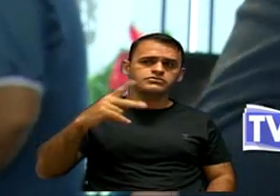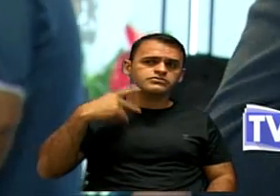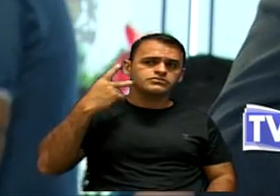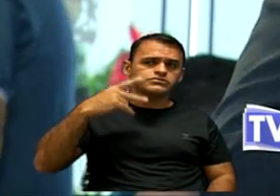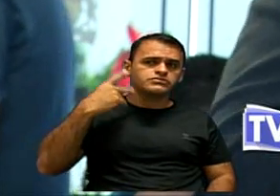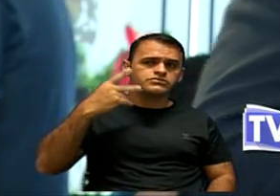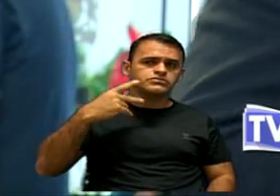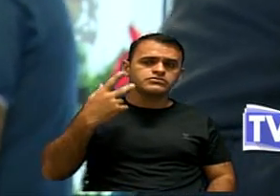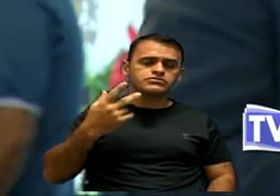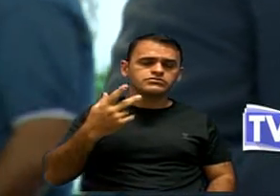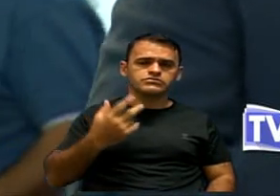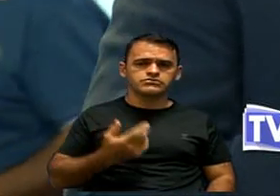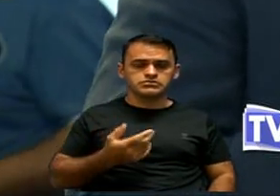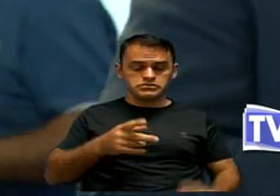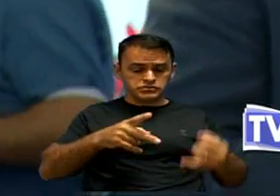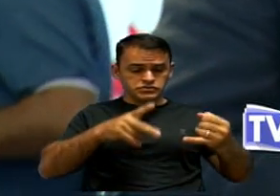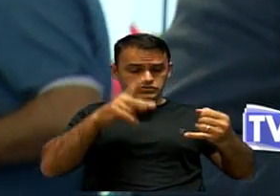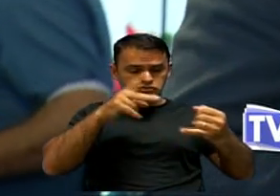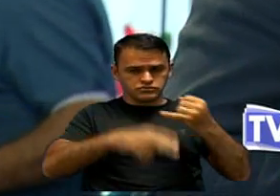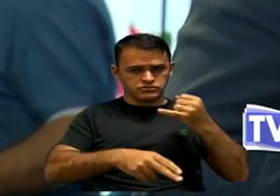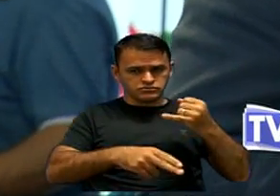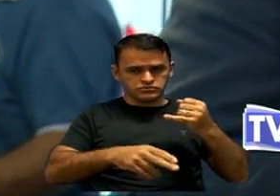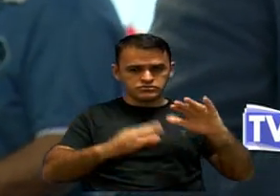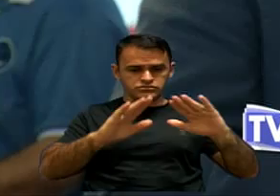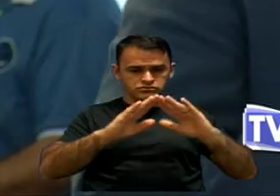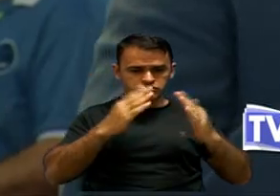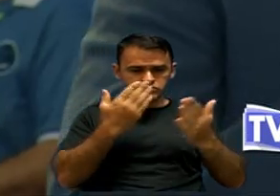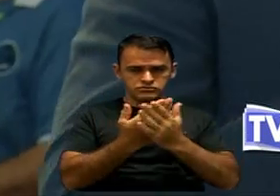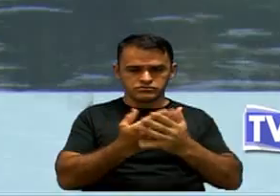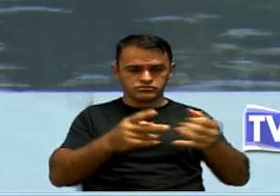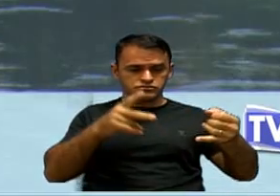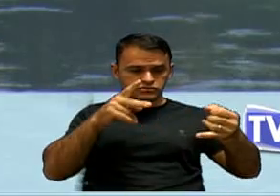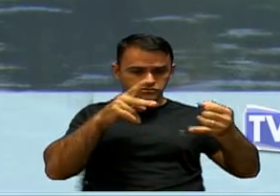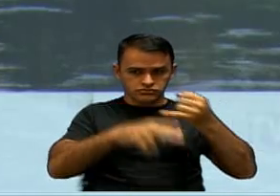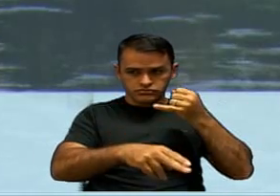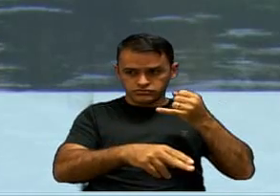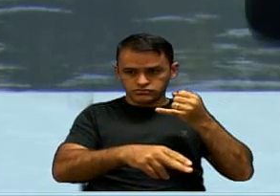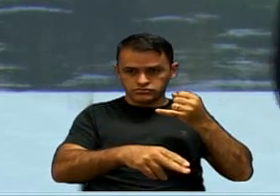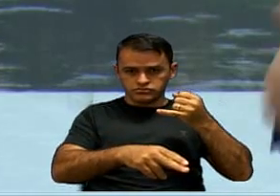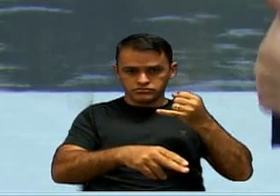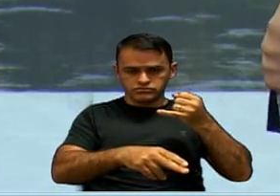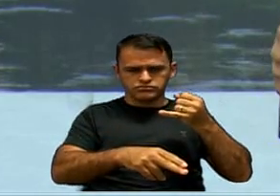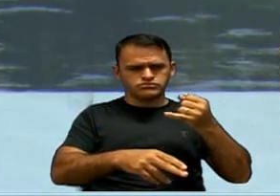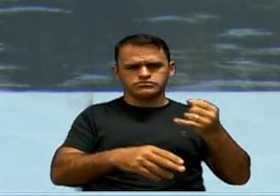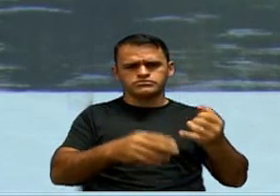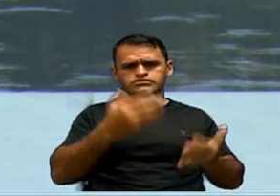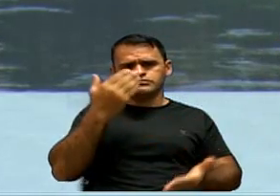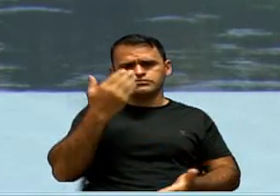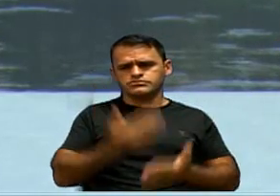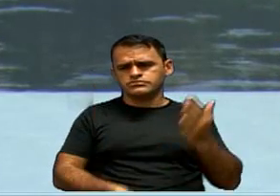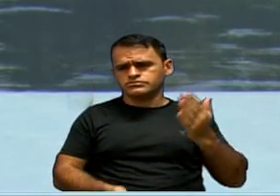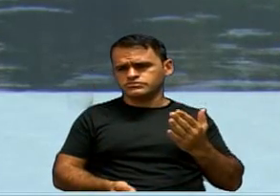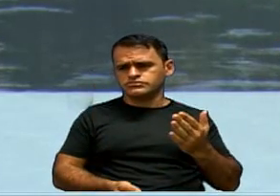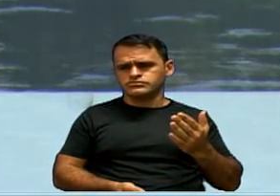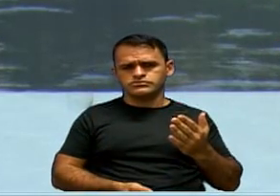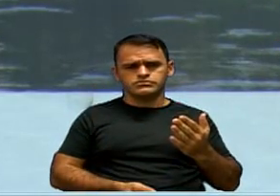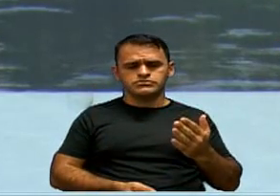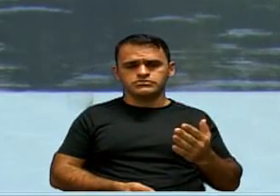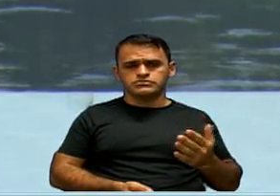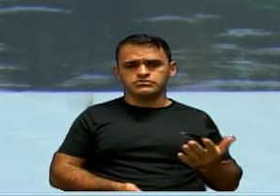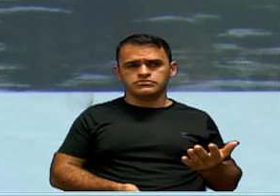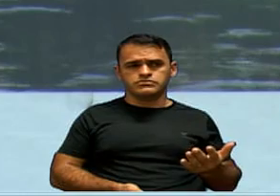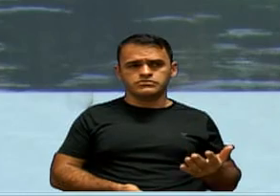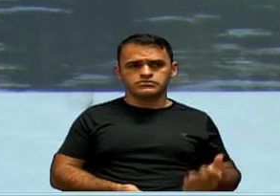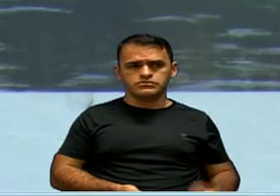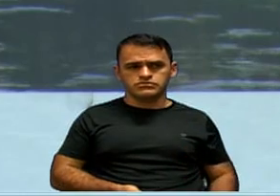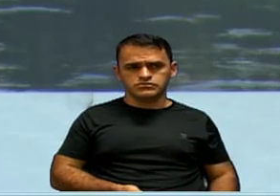coisa. Quando corta a fiação, ele pula na escola para cortar a fiação, não perde só... Não, dá, não deixa só a pessoa